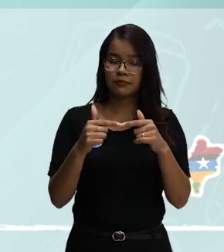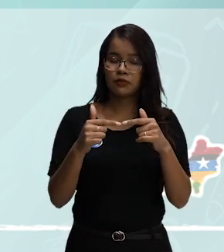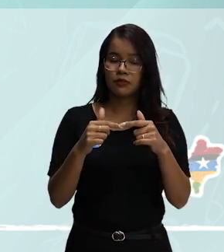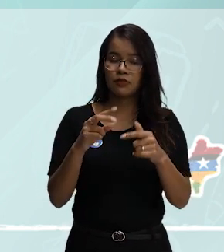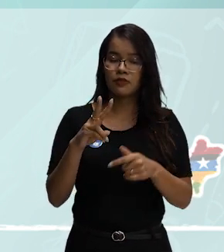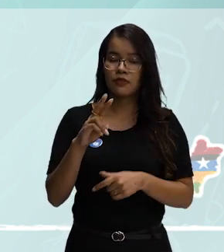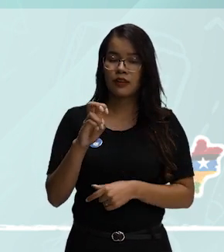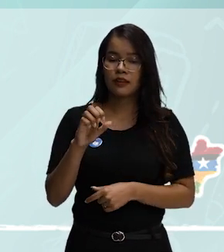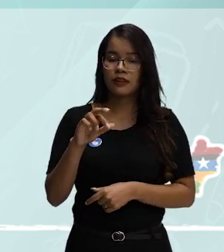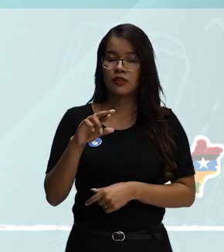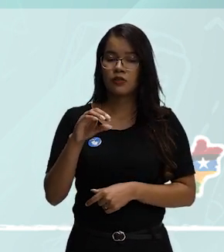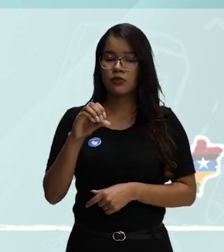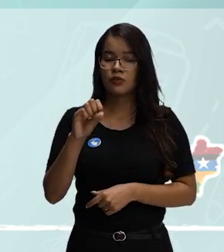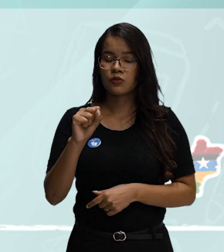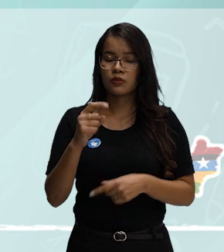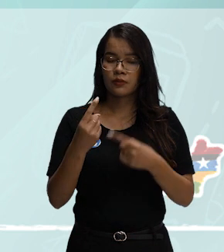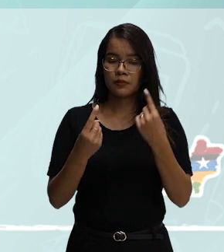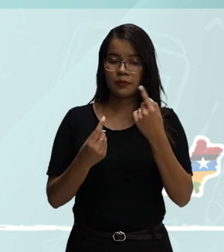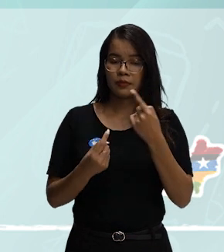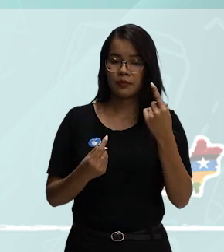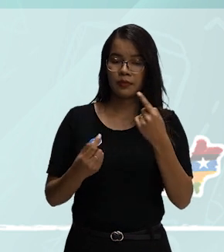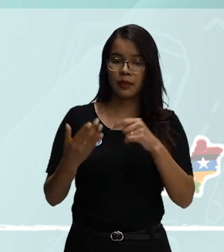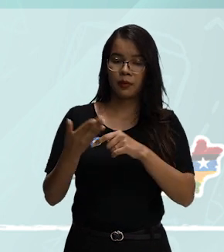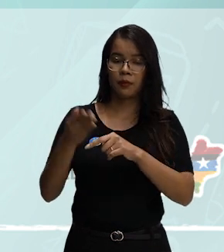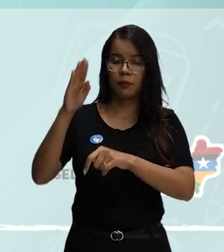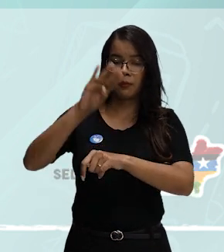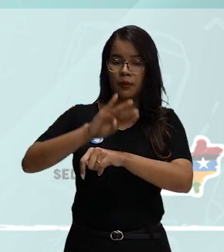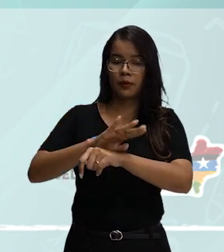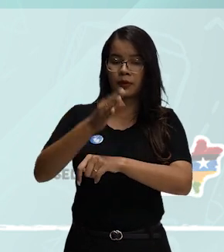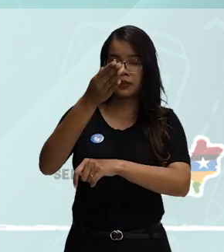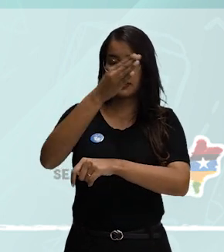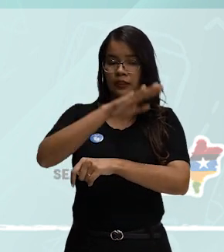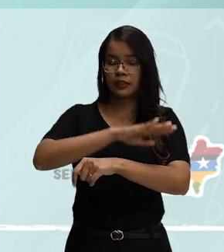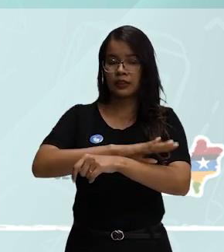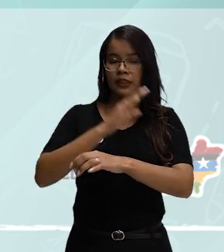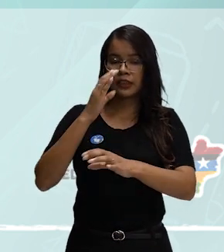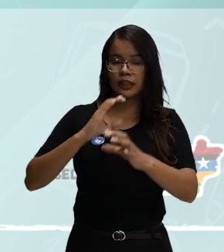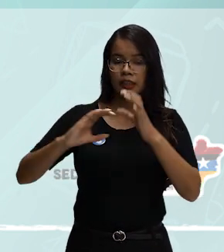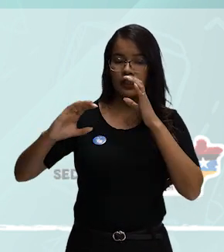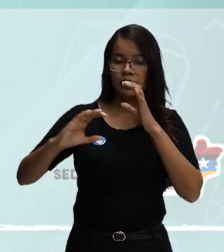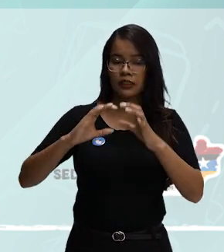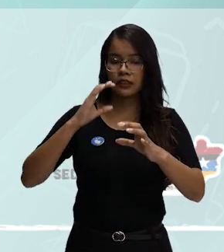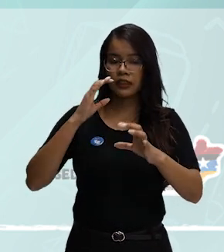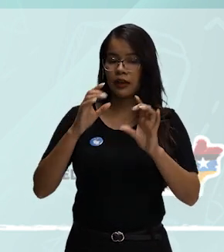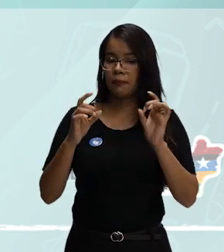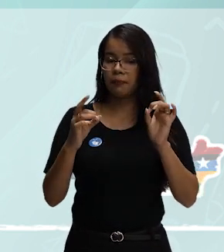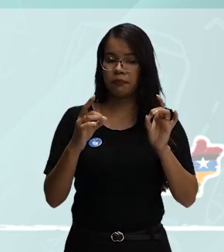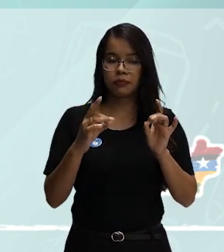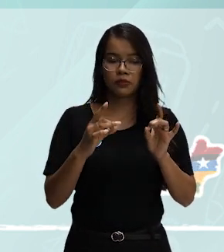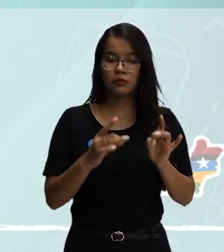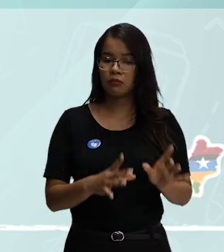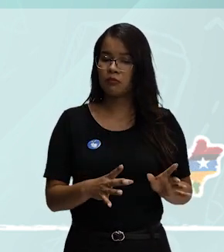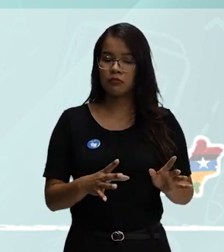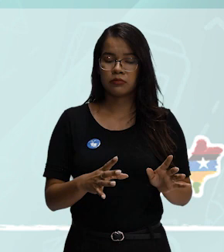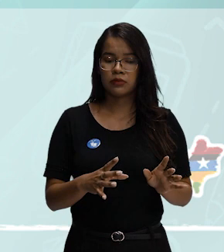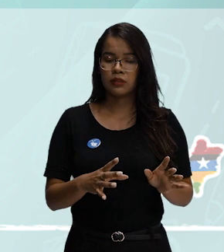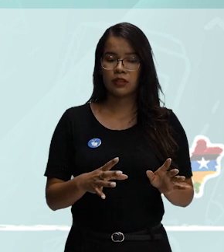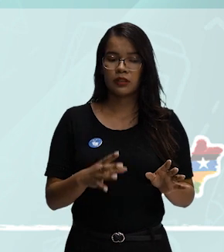Montanha, tanto, abandonado e canto. A disposição aqui das rimas, tá? Ele